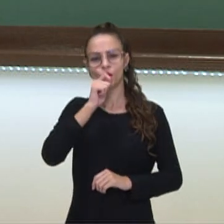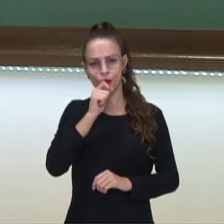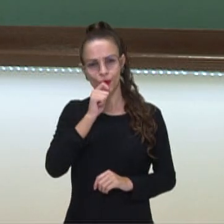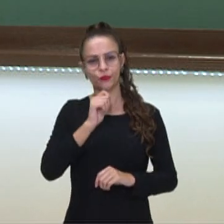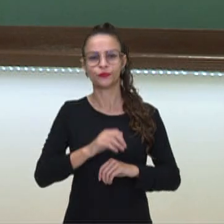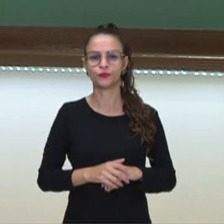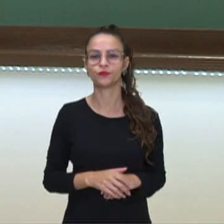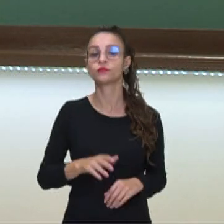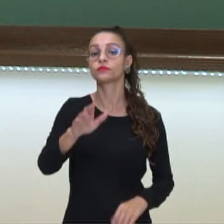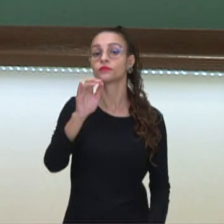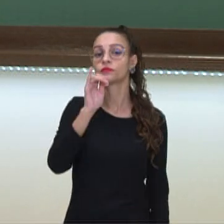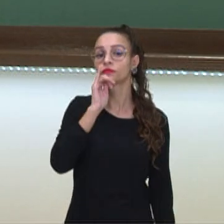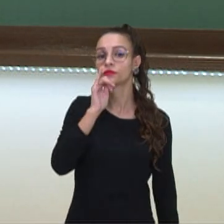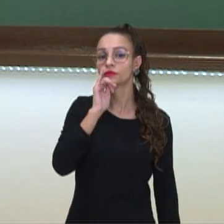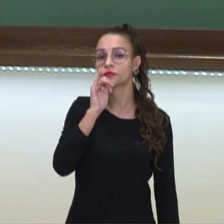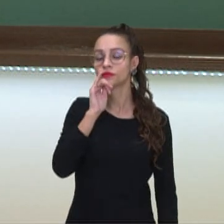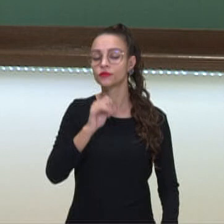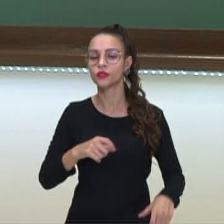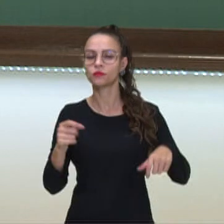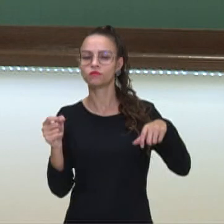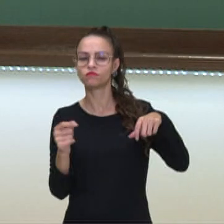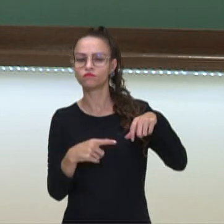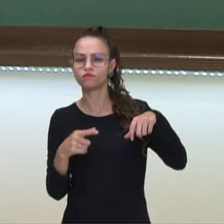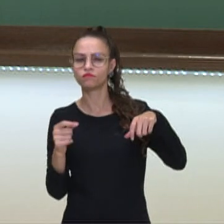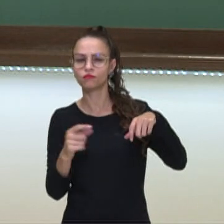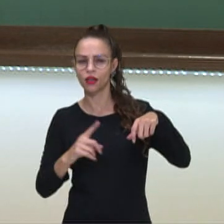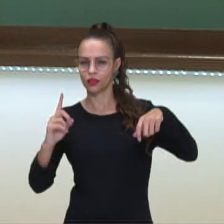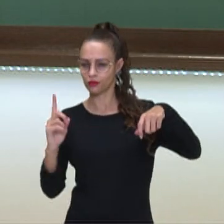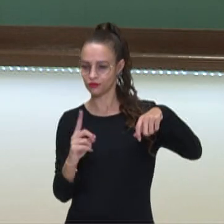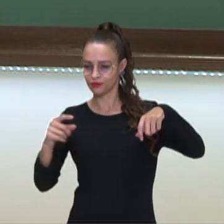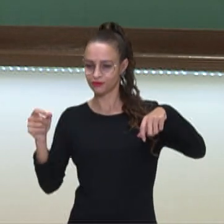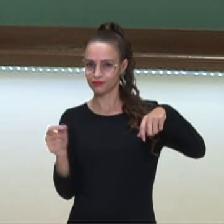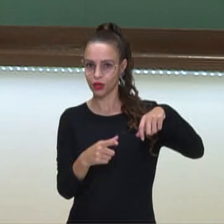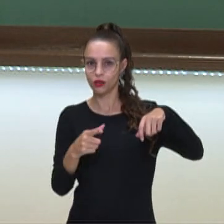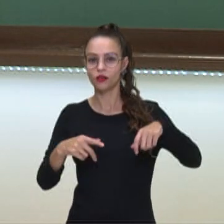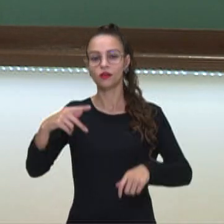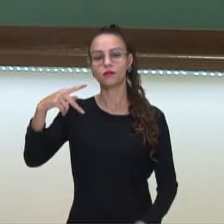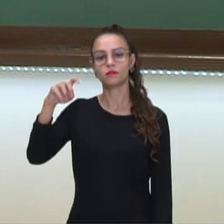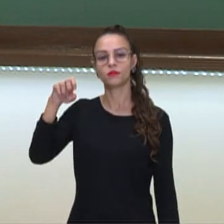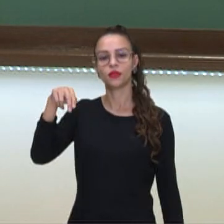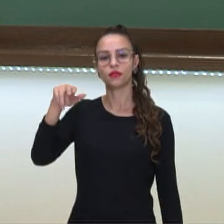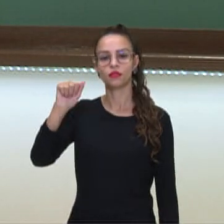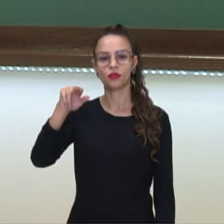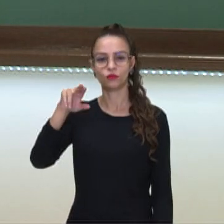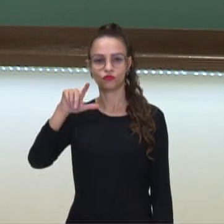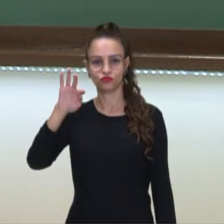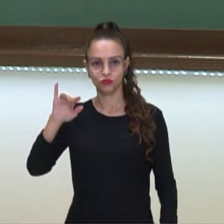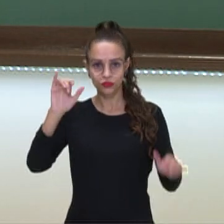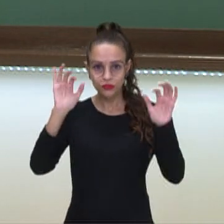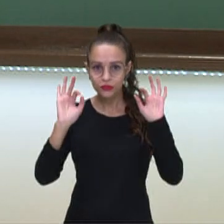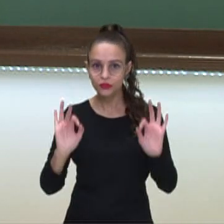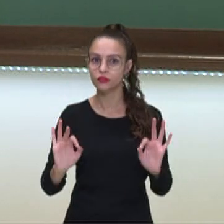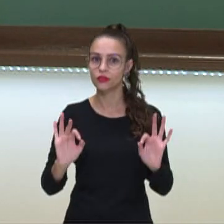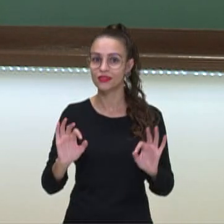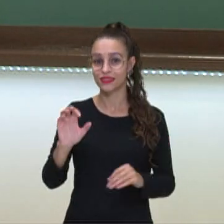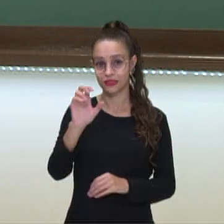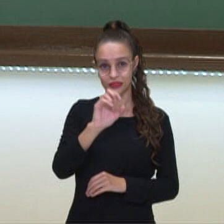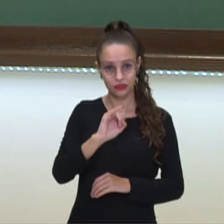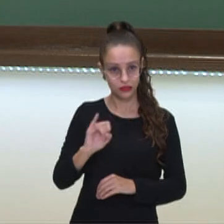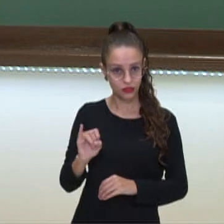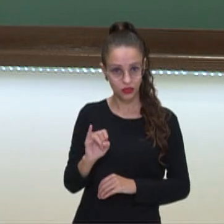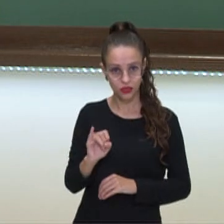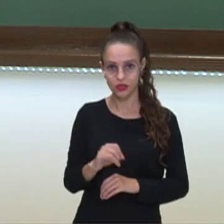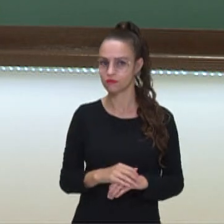Vamos pegar o exemplo do pênalti. Então, o árbitro, ele marca o pênalti na certeza. Se ele não